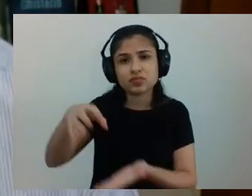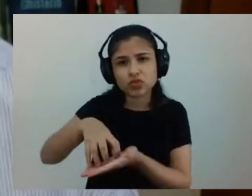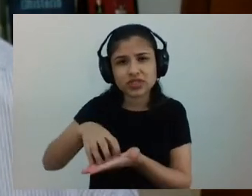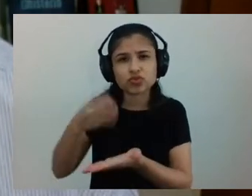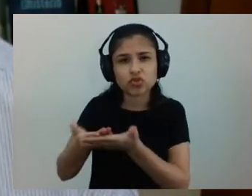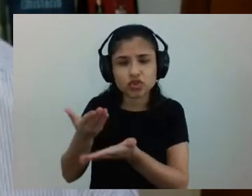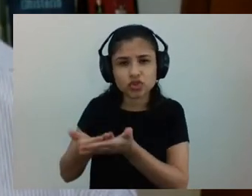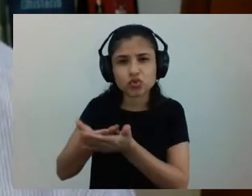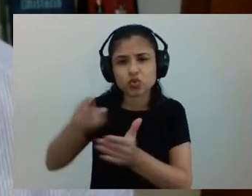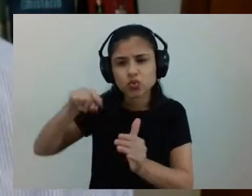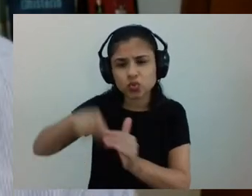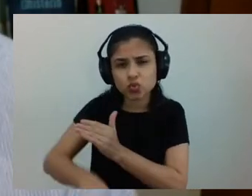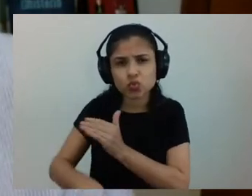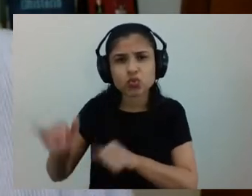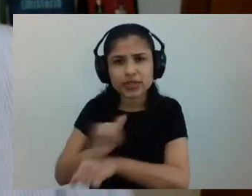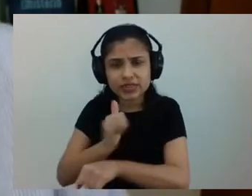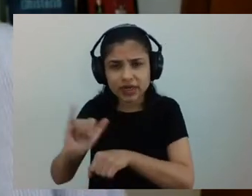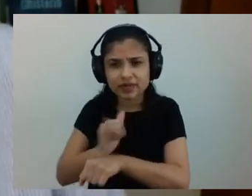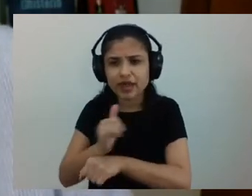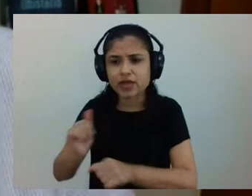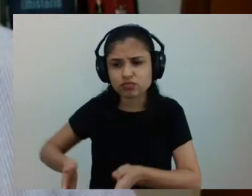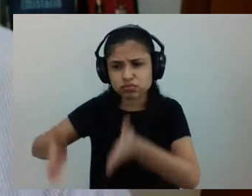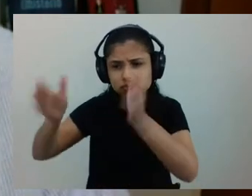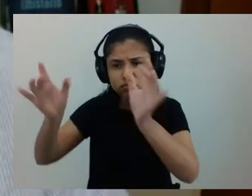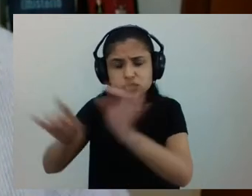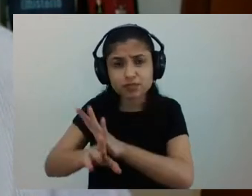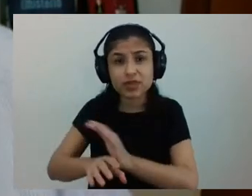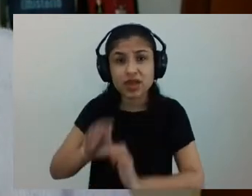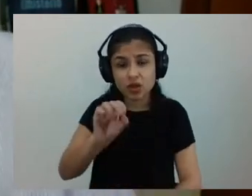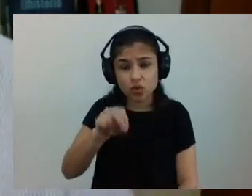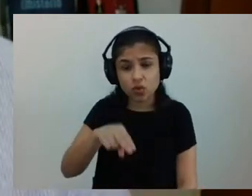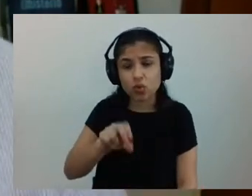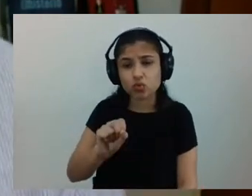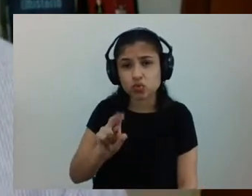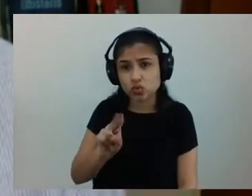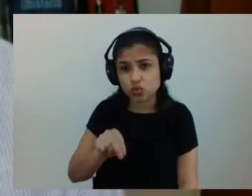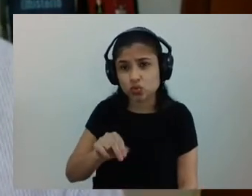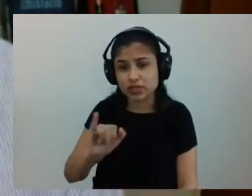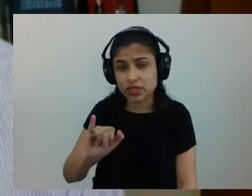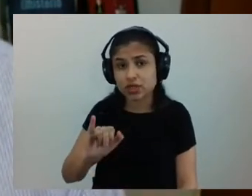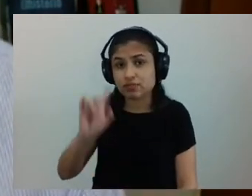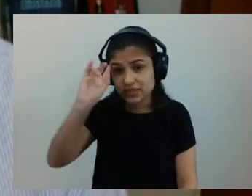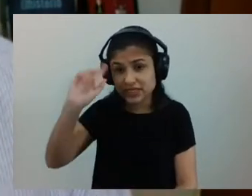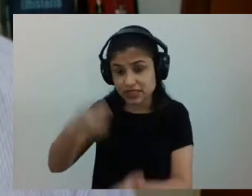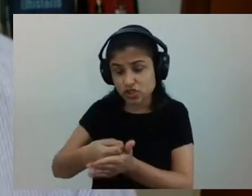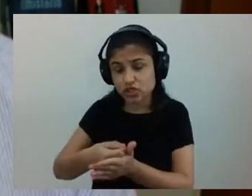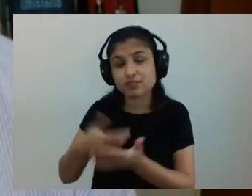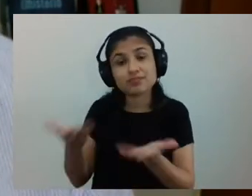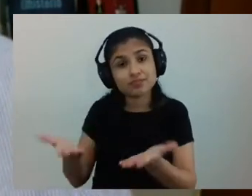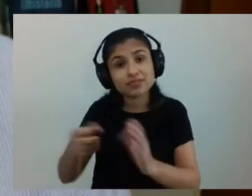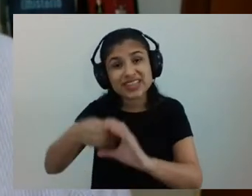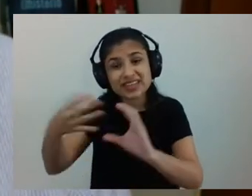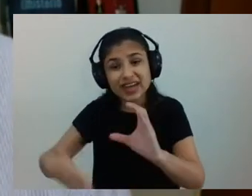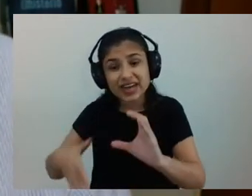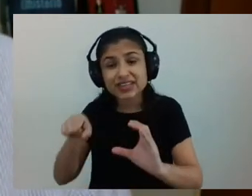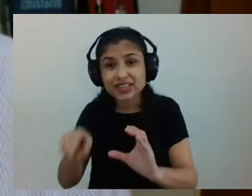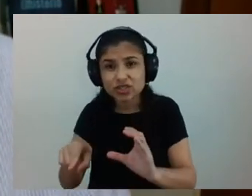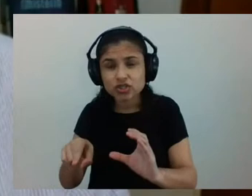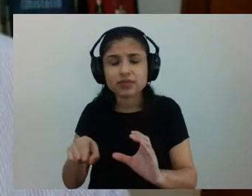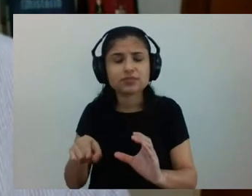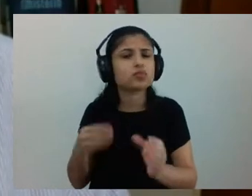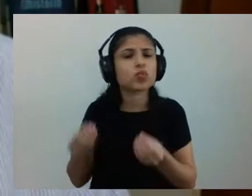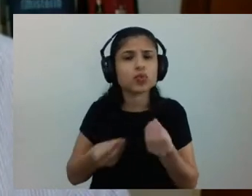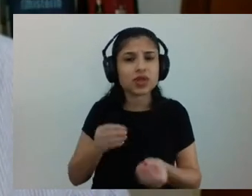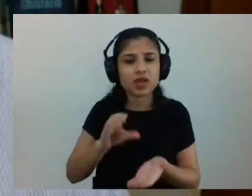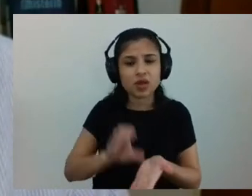pelo Consune. Aliás, essa é uma característica que essa universidade sempre teve. O Consune decide